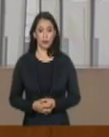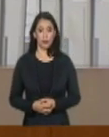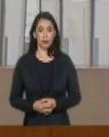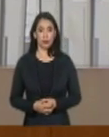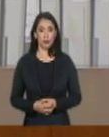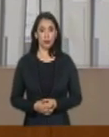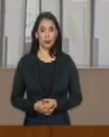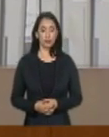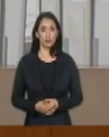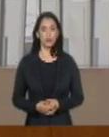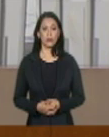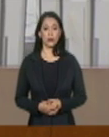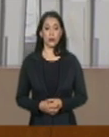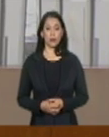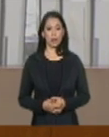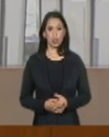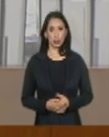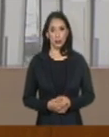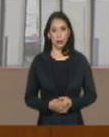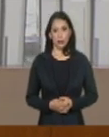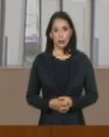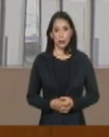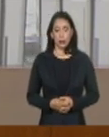até a execução da pena.